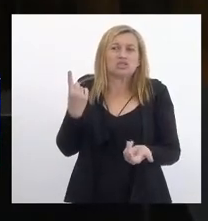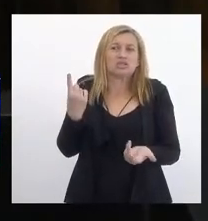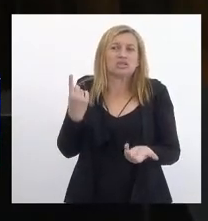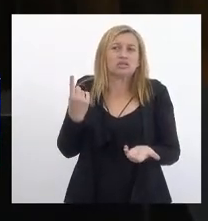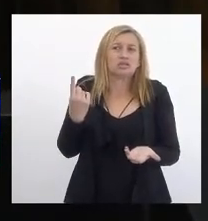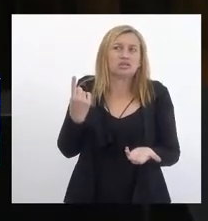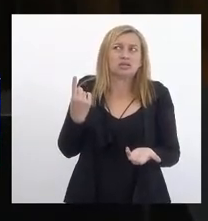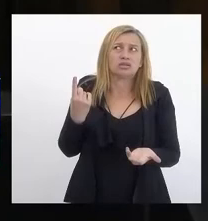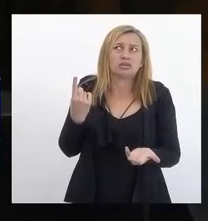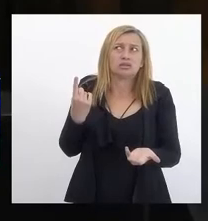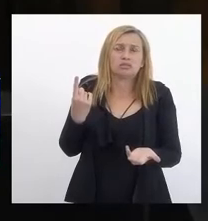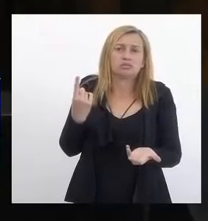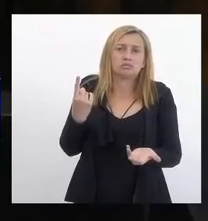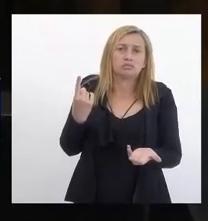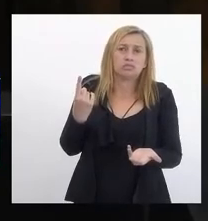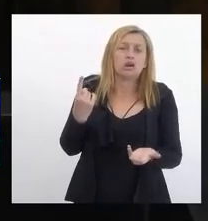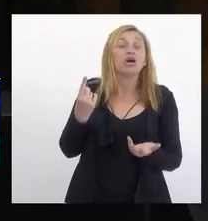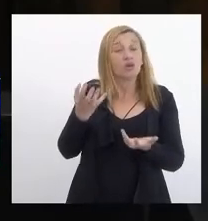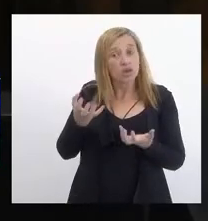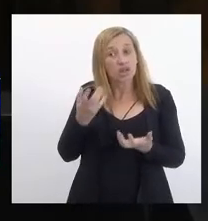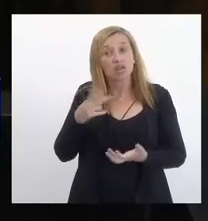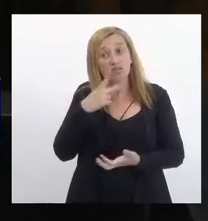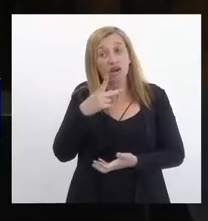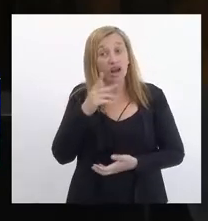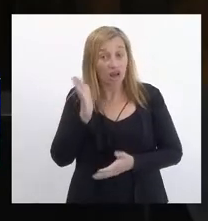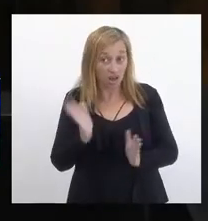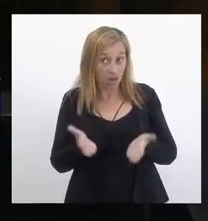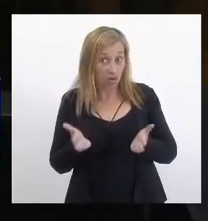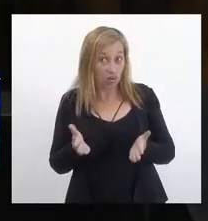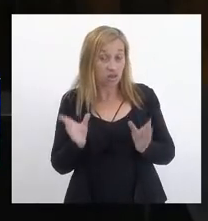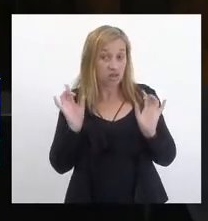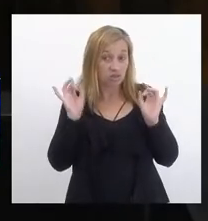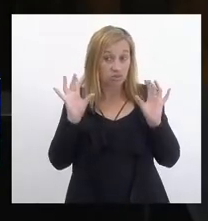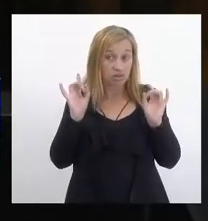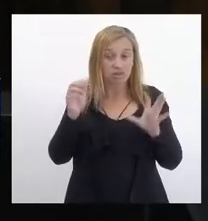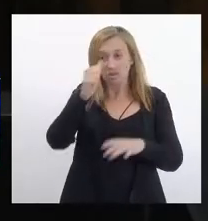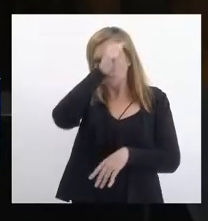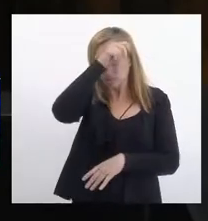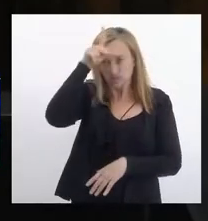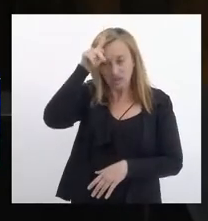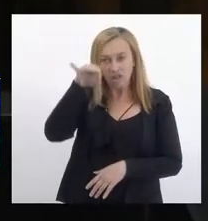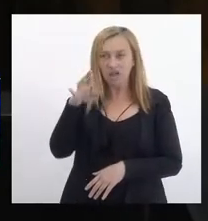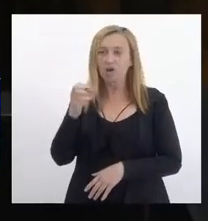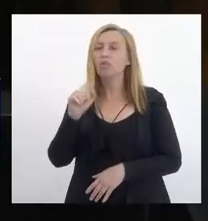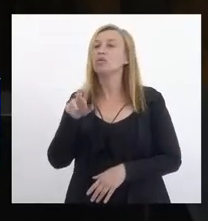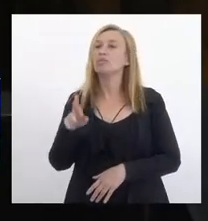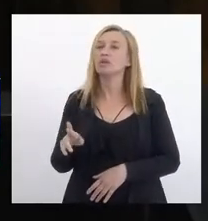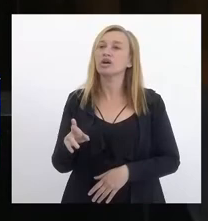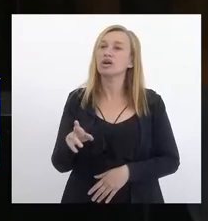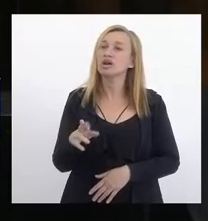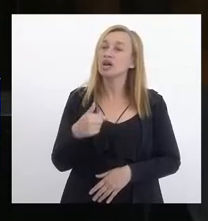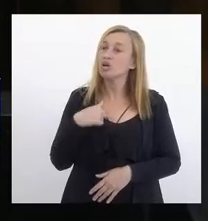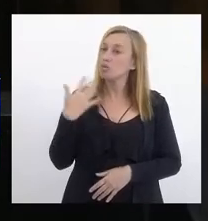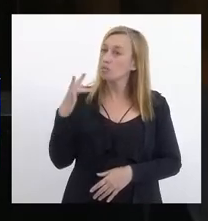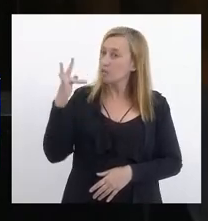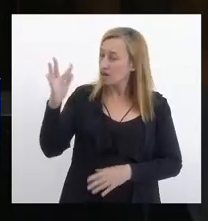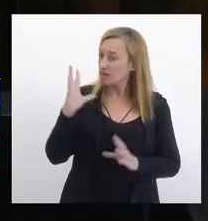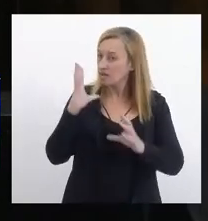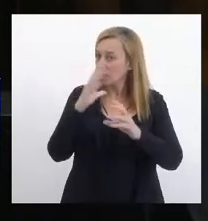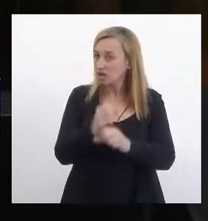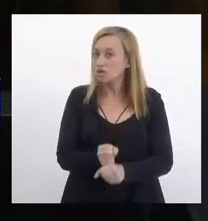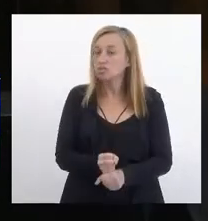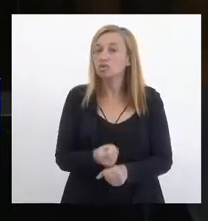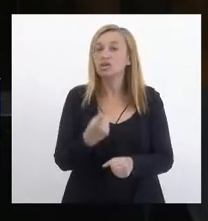algo no ar. Mas eu queria dizer aqui agora, em especial, ao prefeito Glauco Kaise. Eu fiz um breve resumo do que